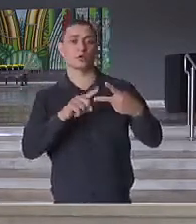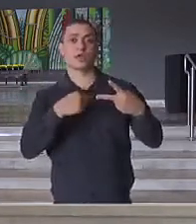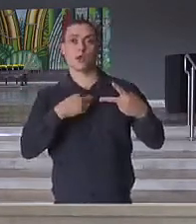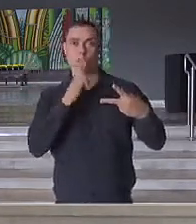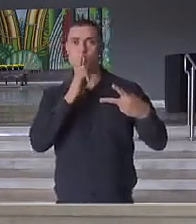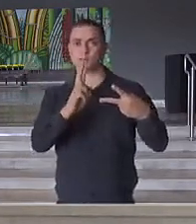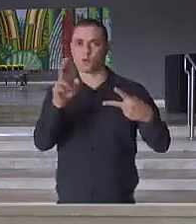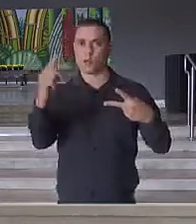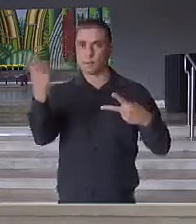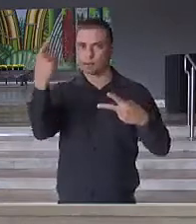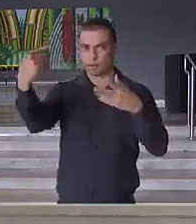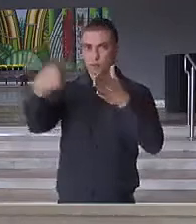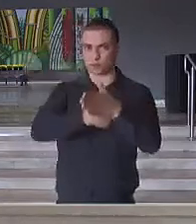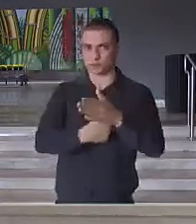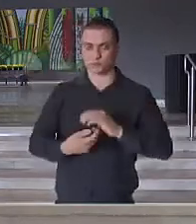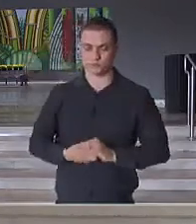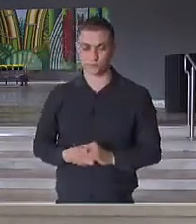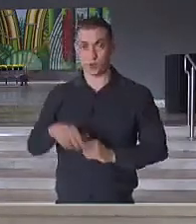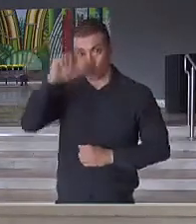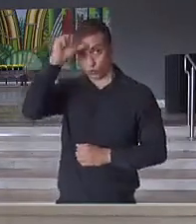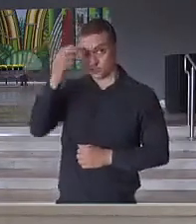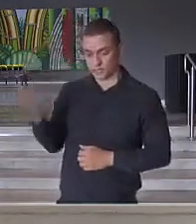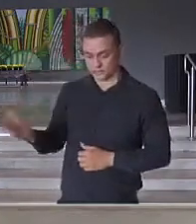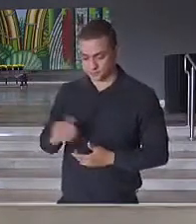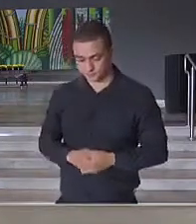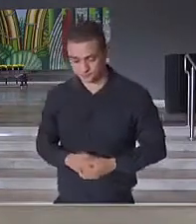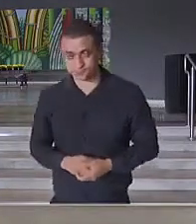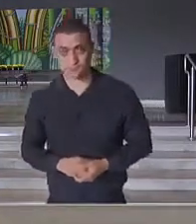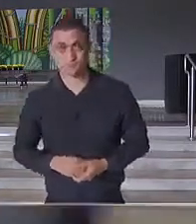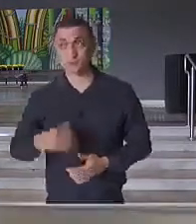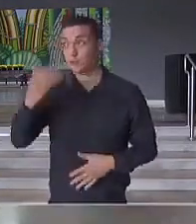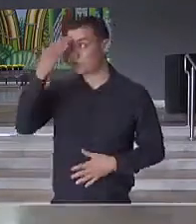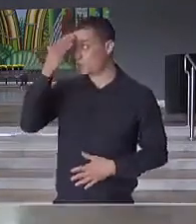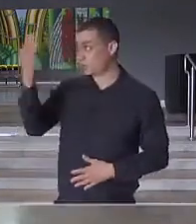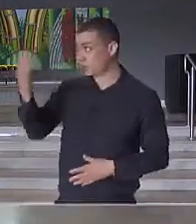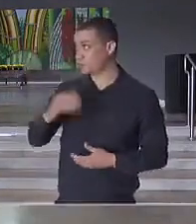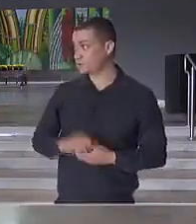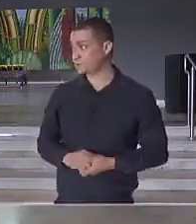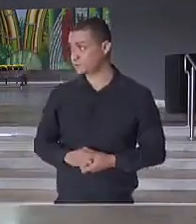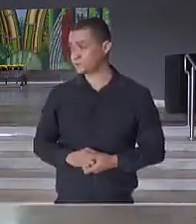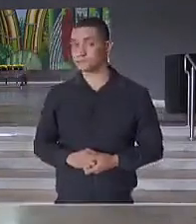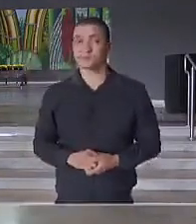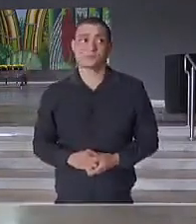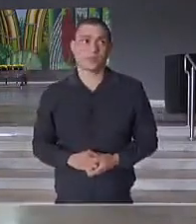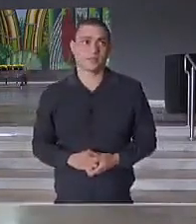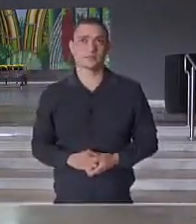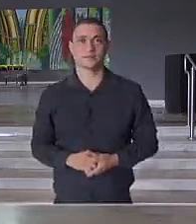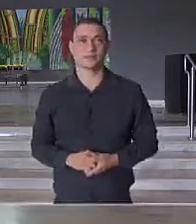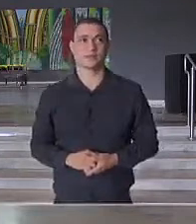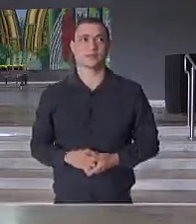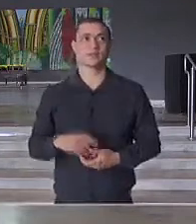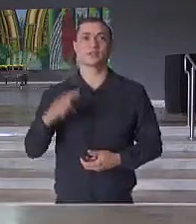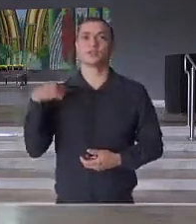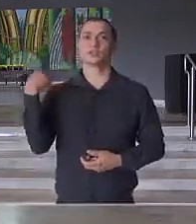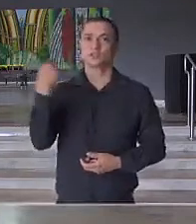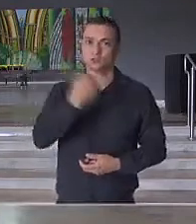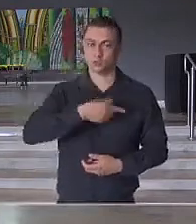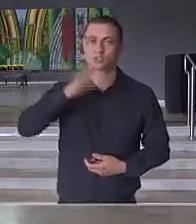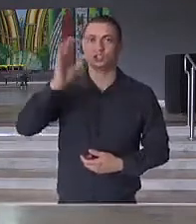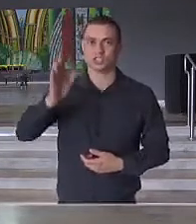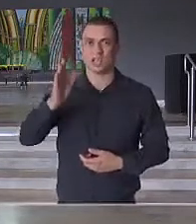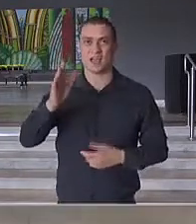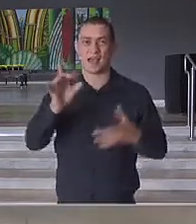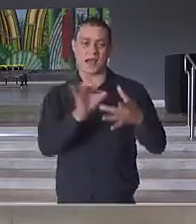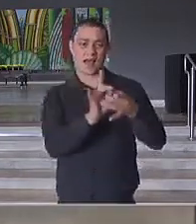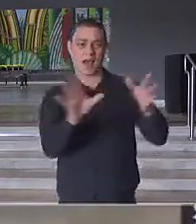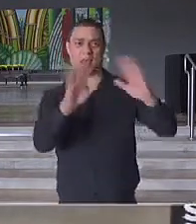sua primeira pergunta. Rocieli. Obrigado. Nós estamos mantendo a autorização